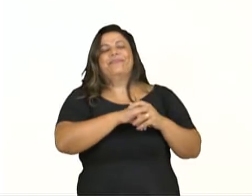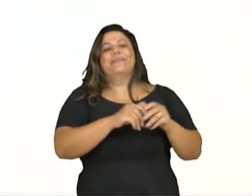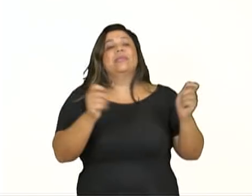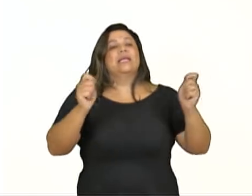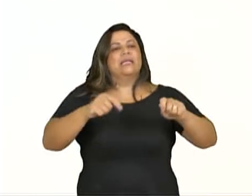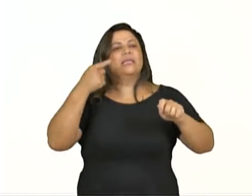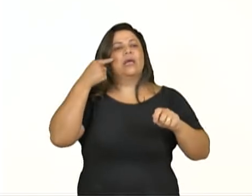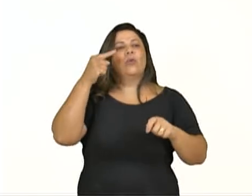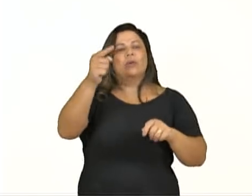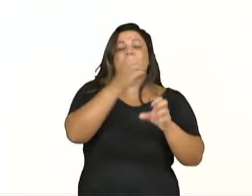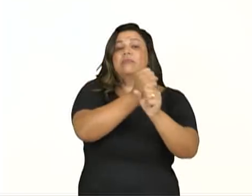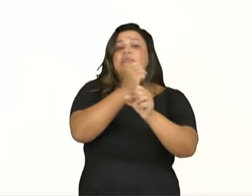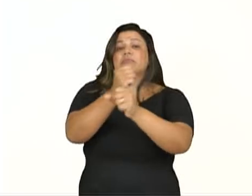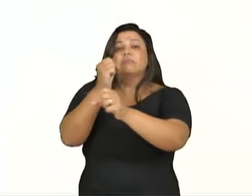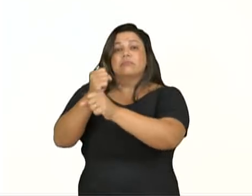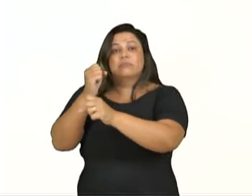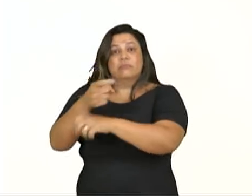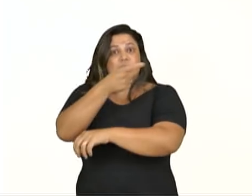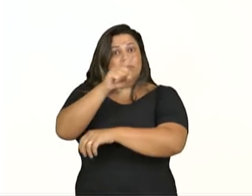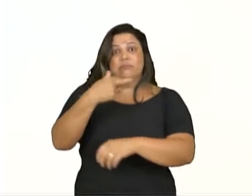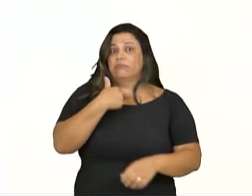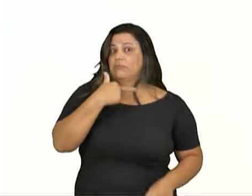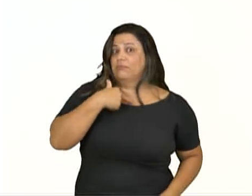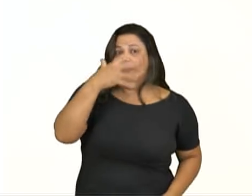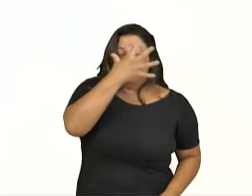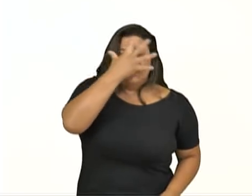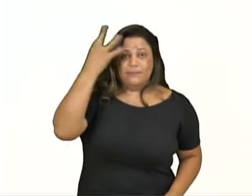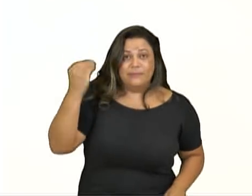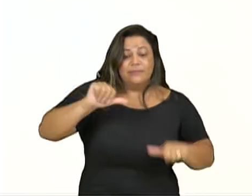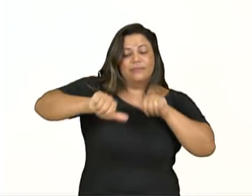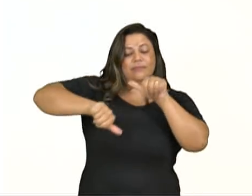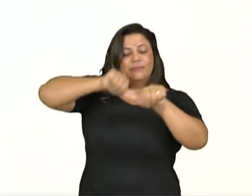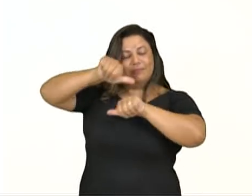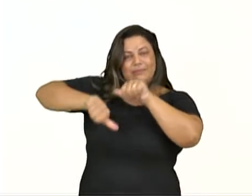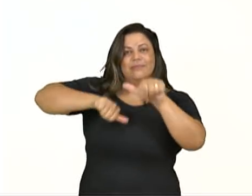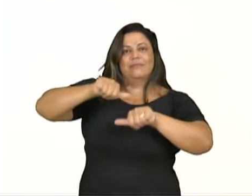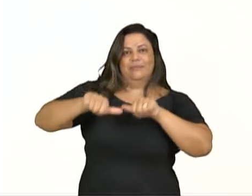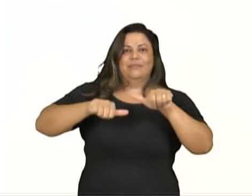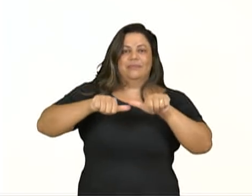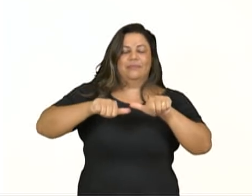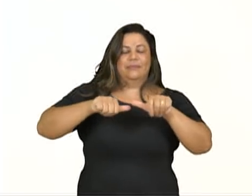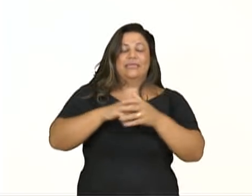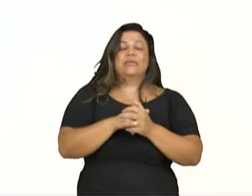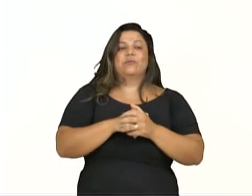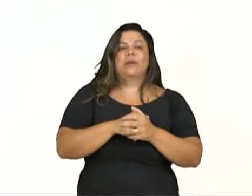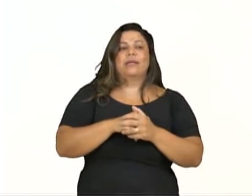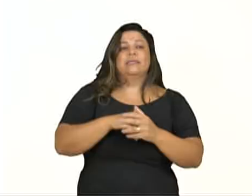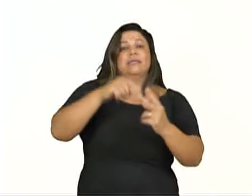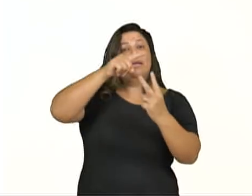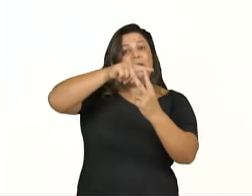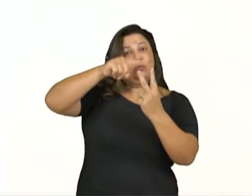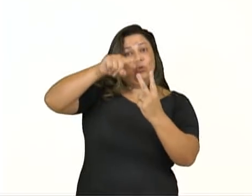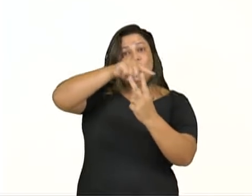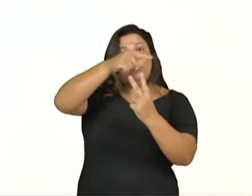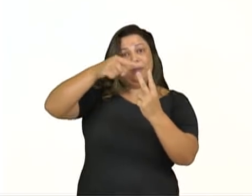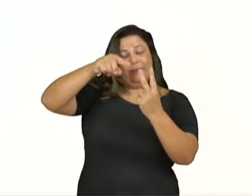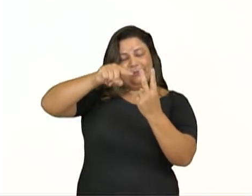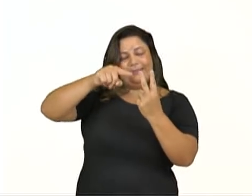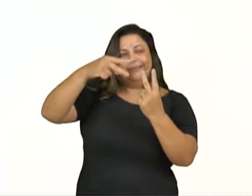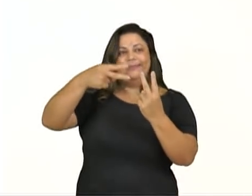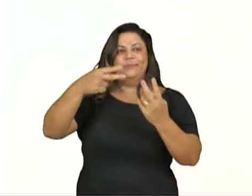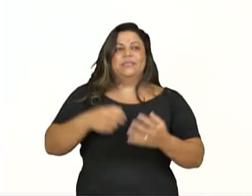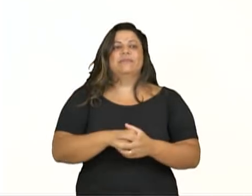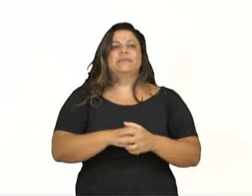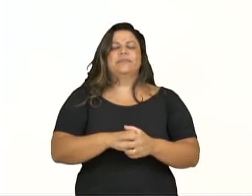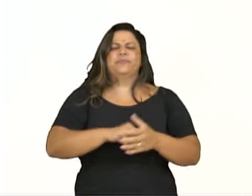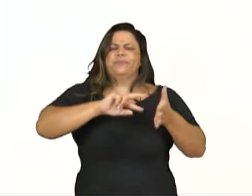Então, nós não podemos esquecer, vamos transformar esse 2π sobre 3 radianos em graus. Então, substituir o π por